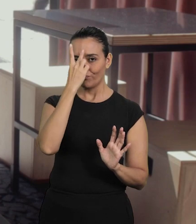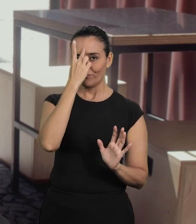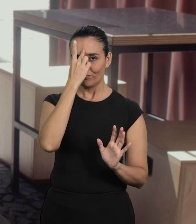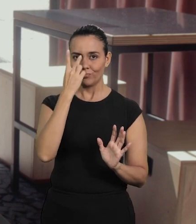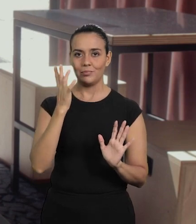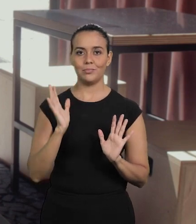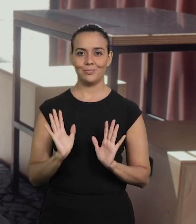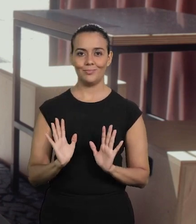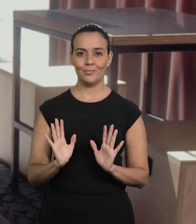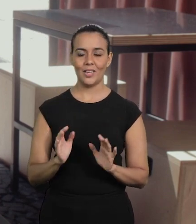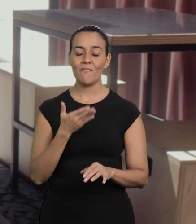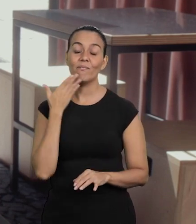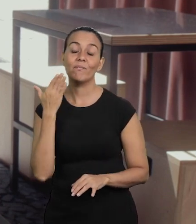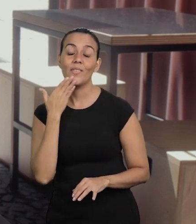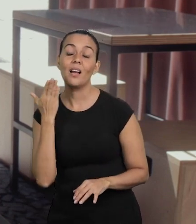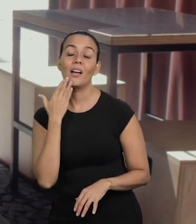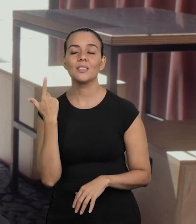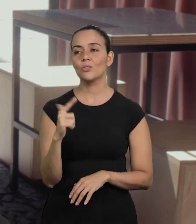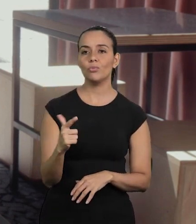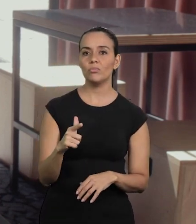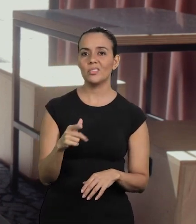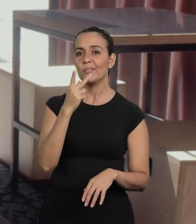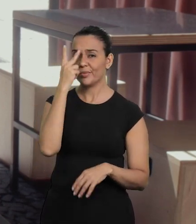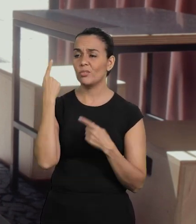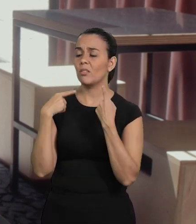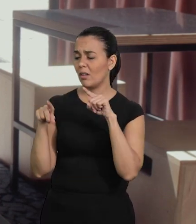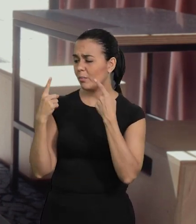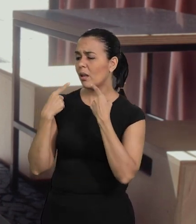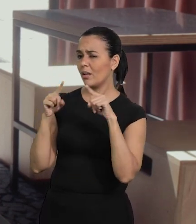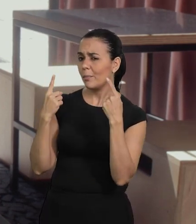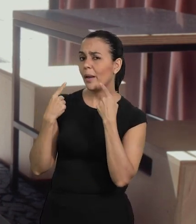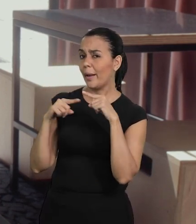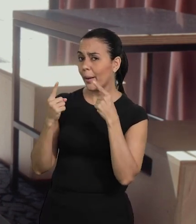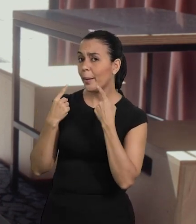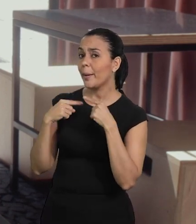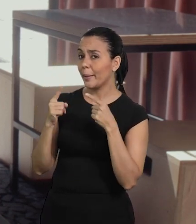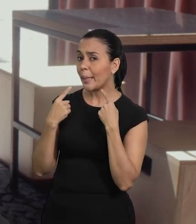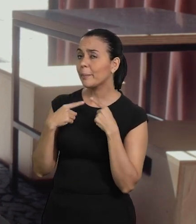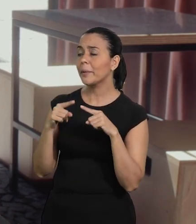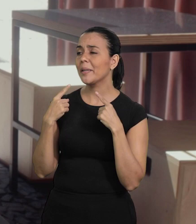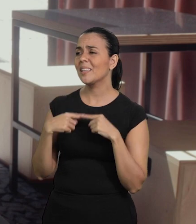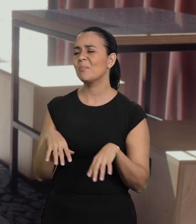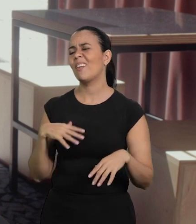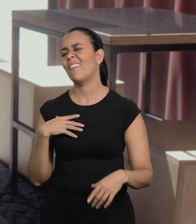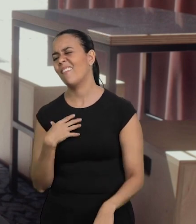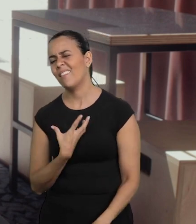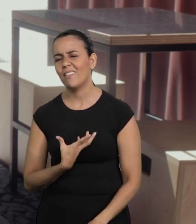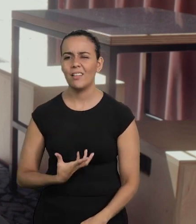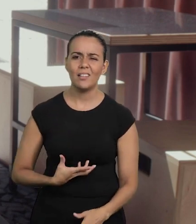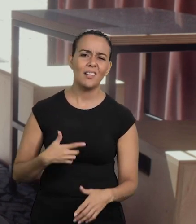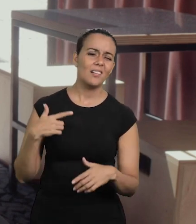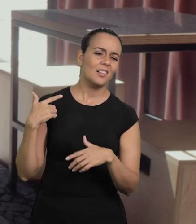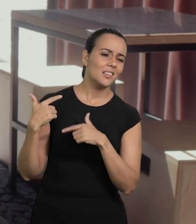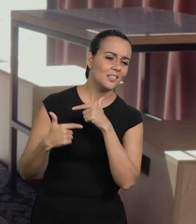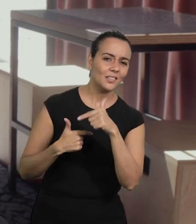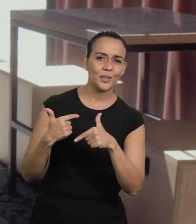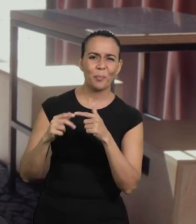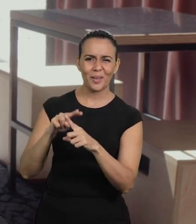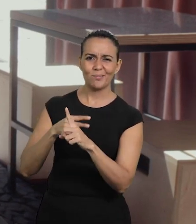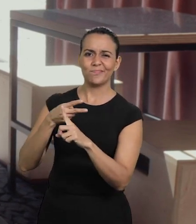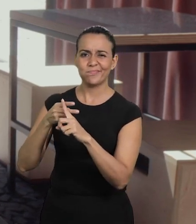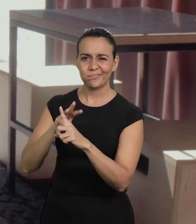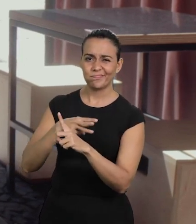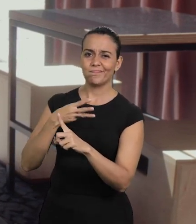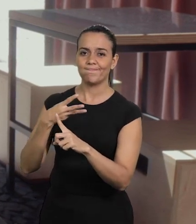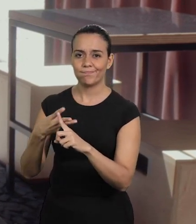ter muita gente reclamando, muita gente dói, né? Qualquer transformação dói, ainda mais uma transformação social. Então, inevitavelmente, a gente